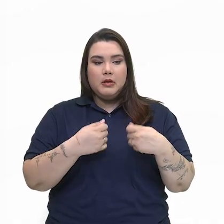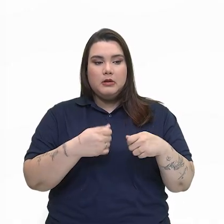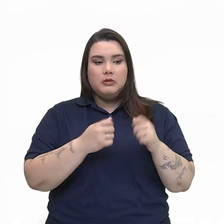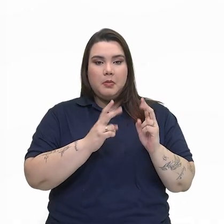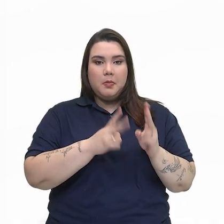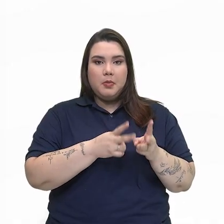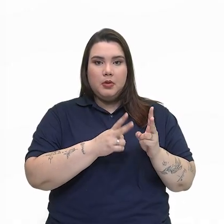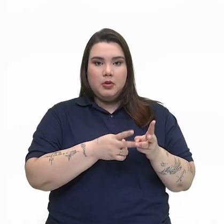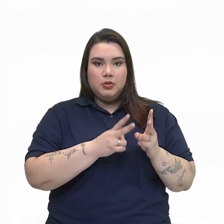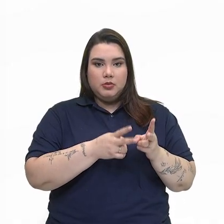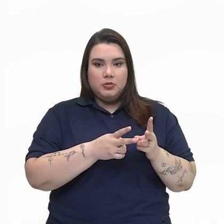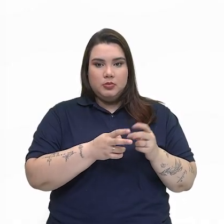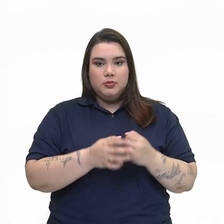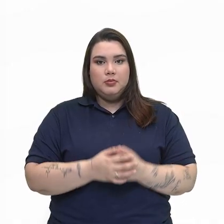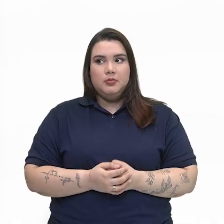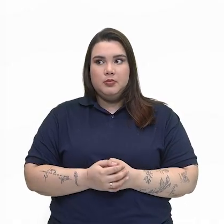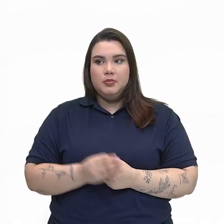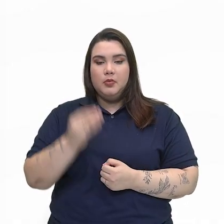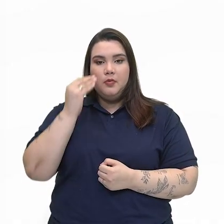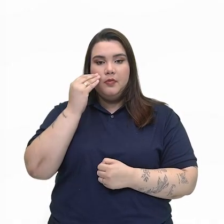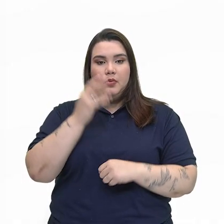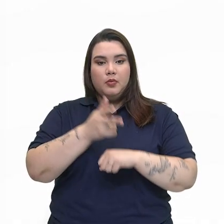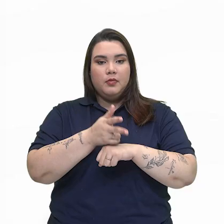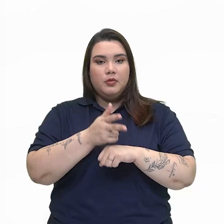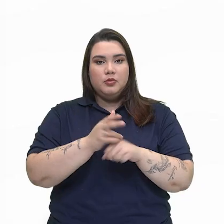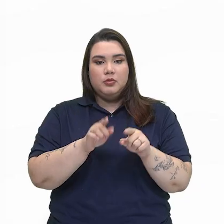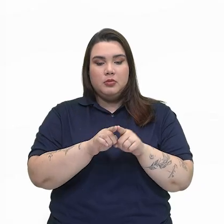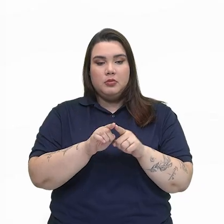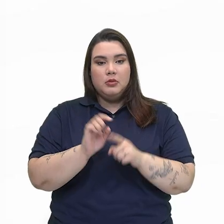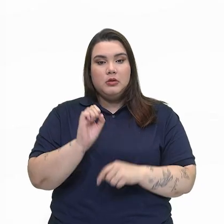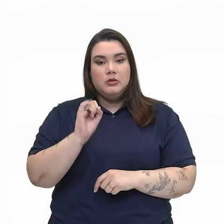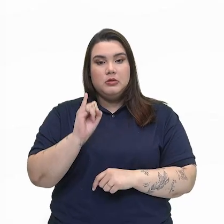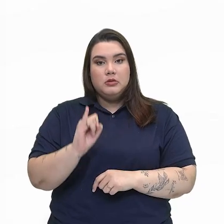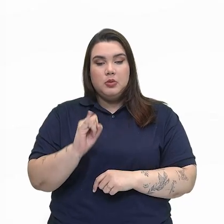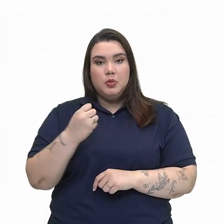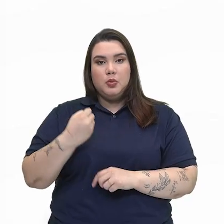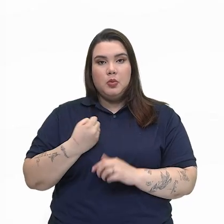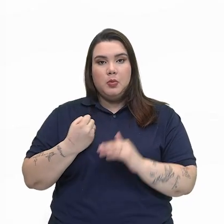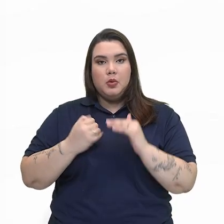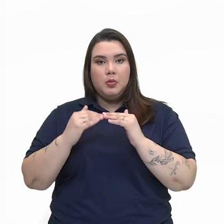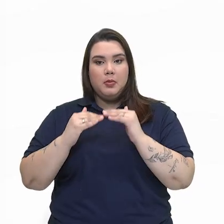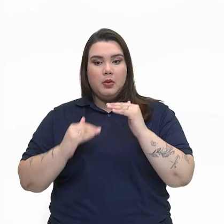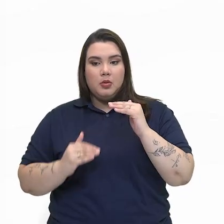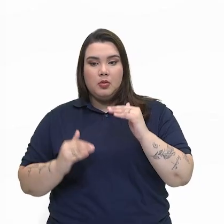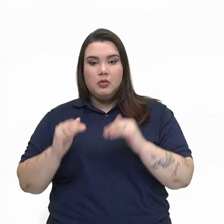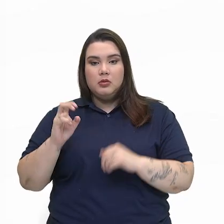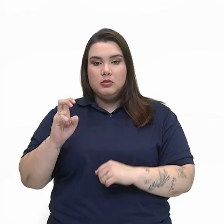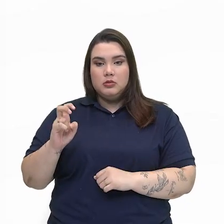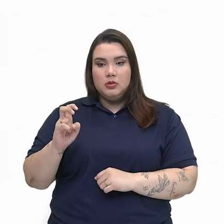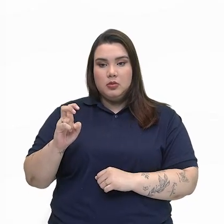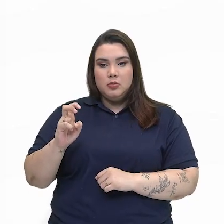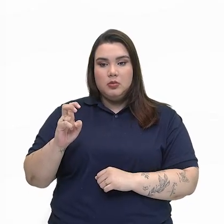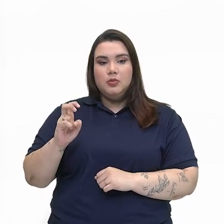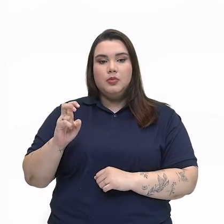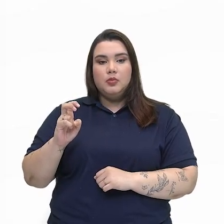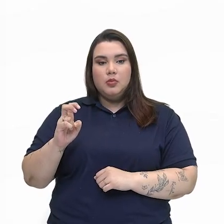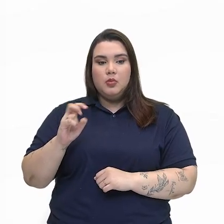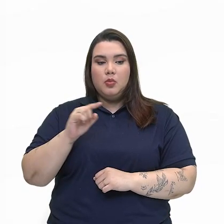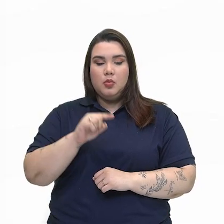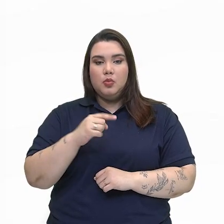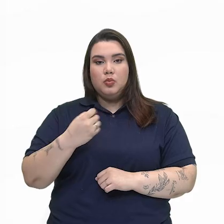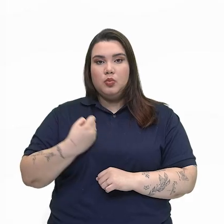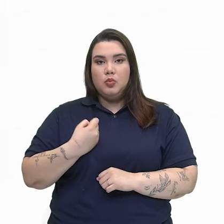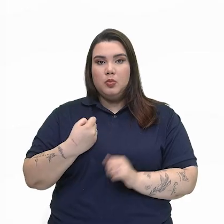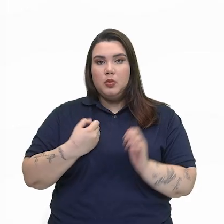o que nós vimos no vídeo também. Se o algarismo for menor que 5, o